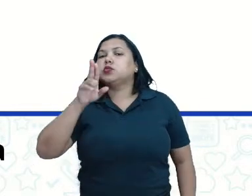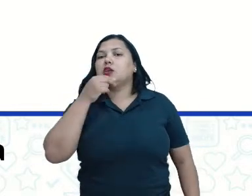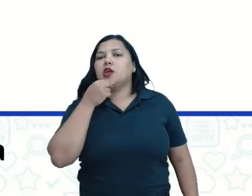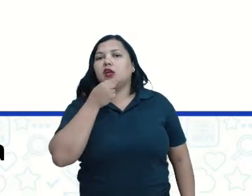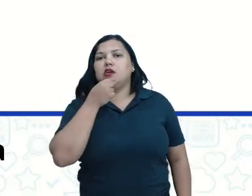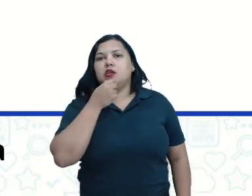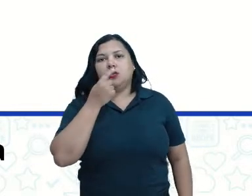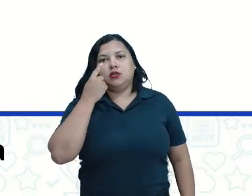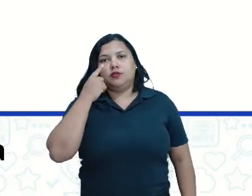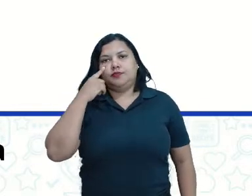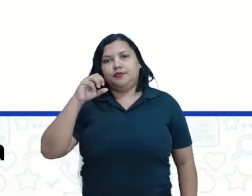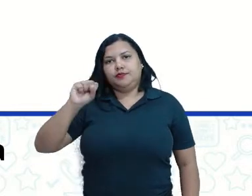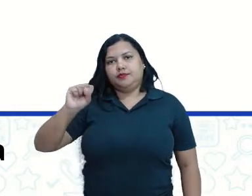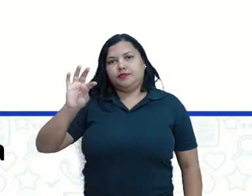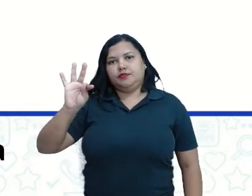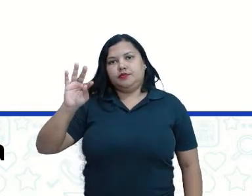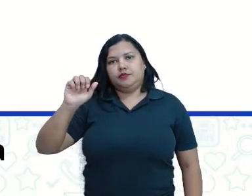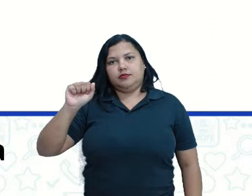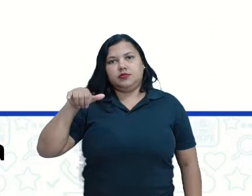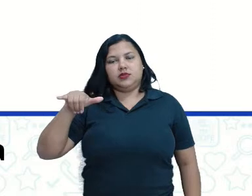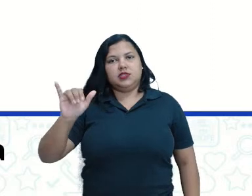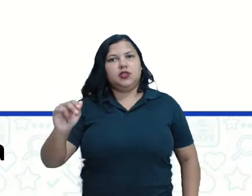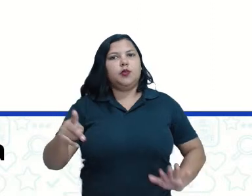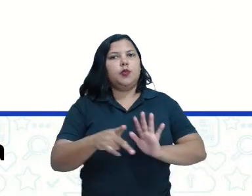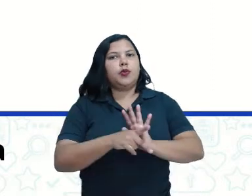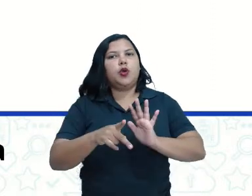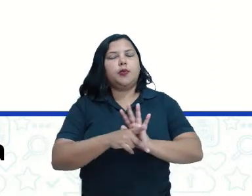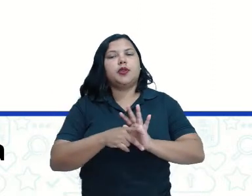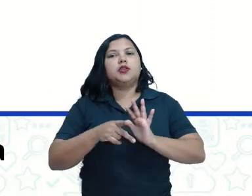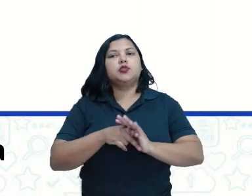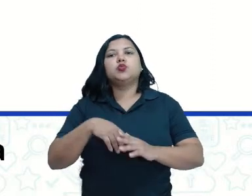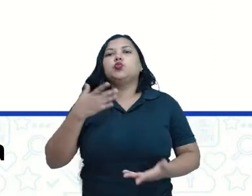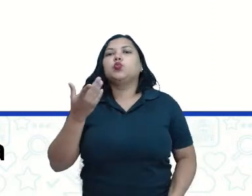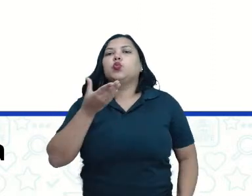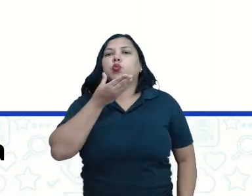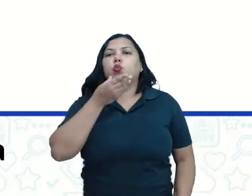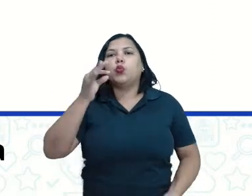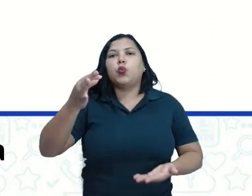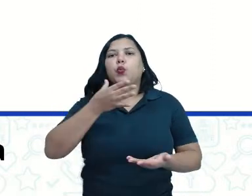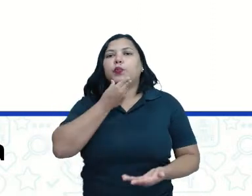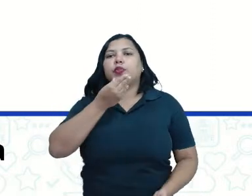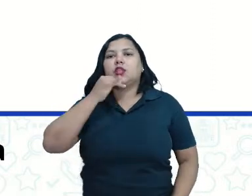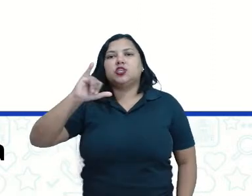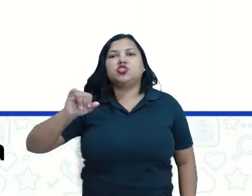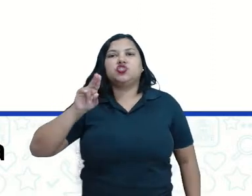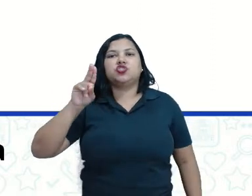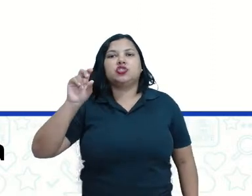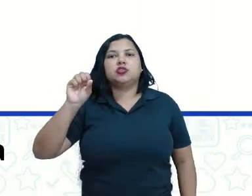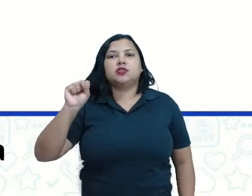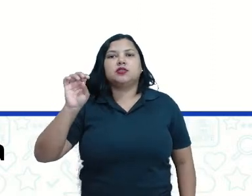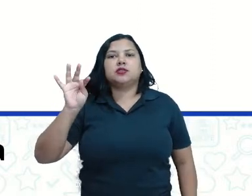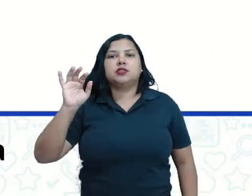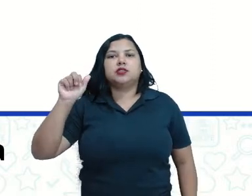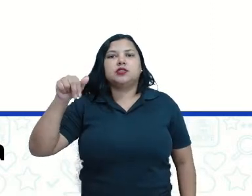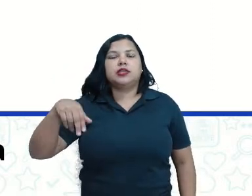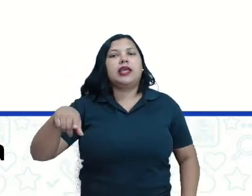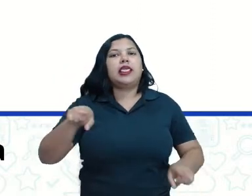Stay, a música está no top 1, de Justin Bieber. Cold Heart, coração gelado, coração frio aí,